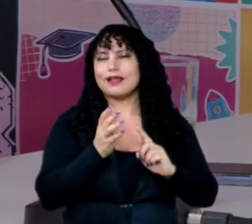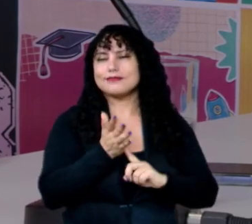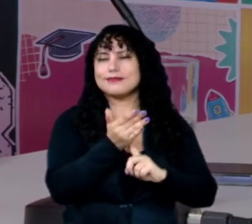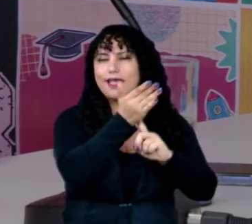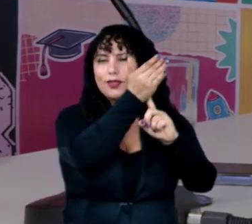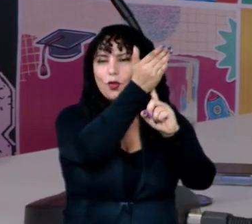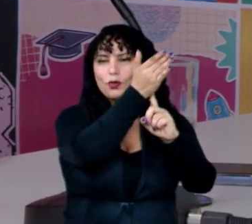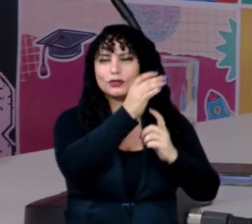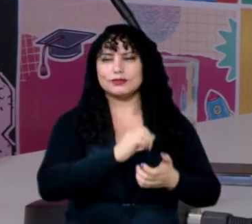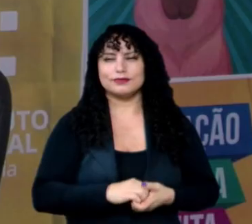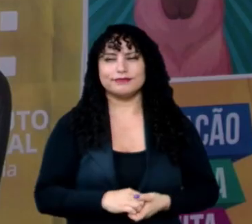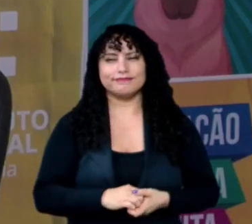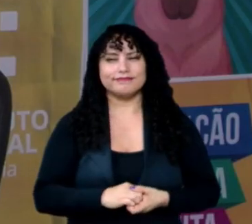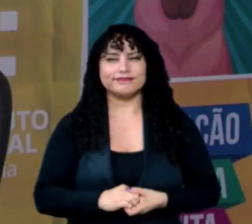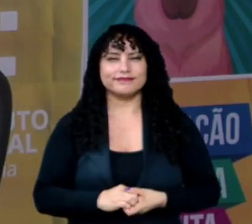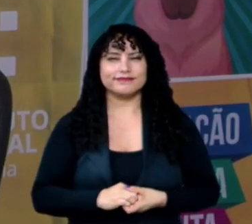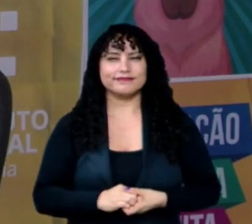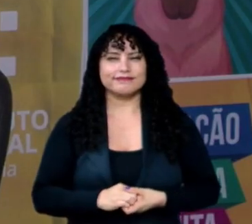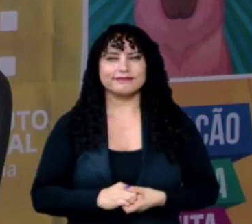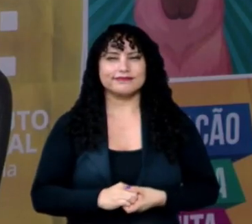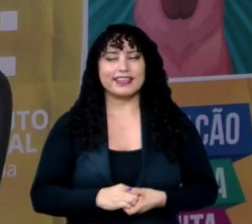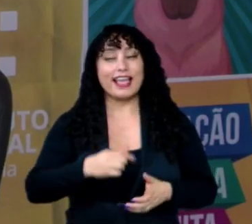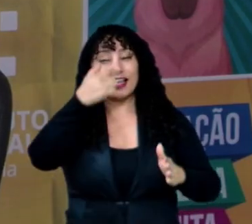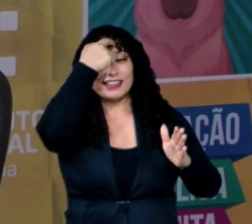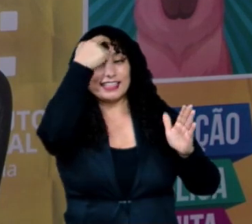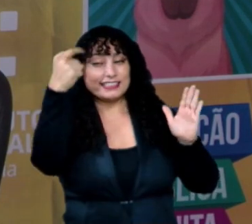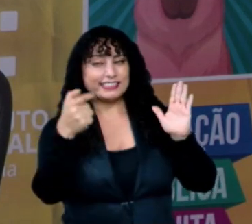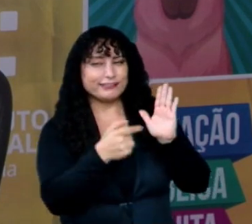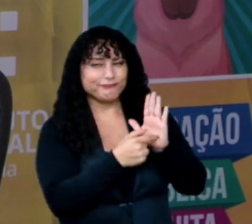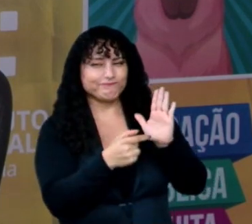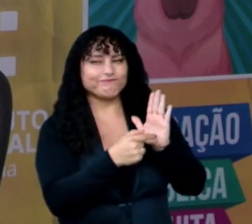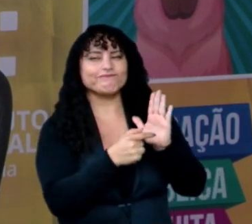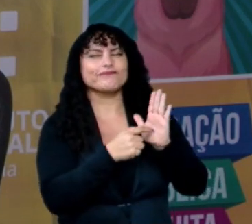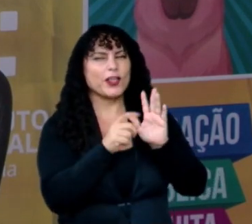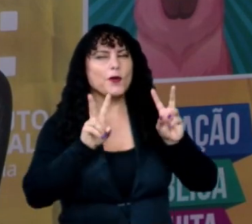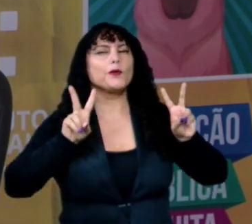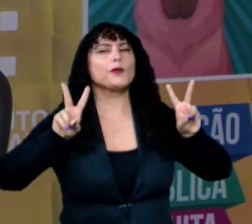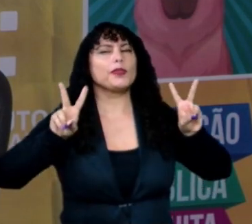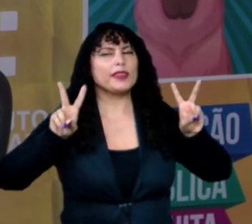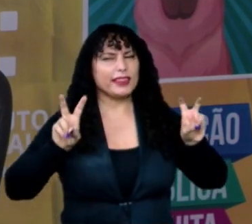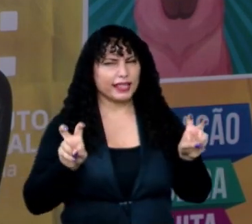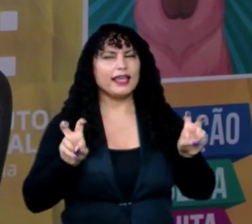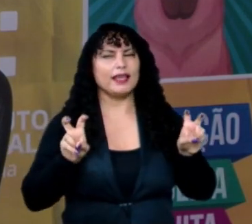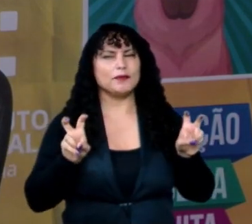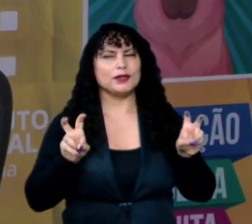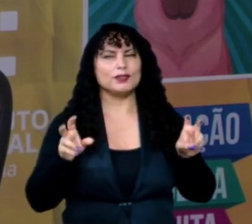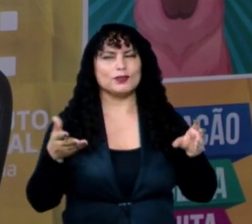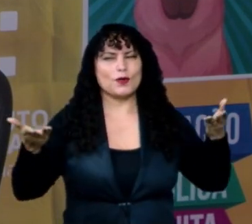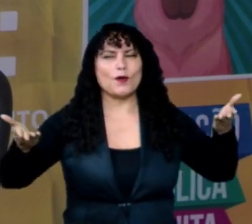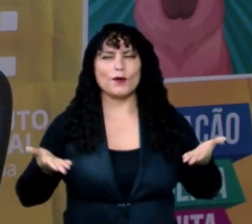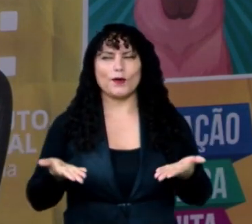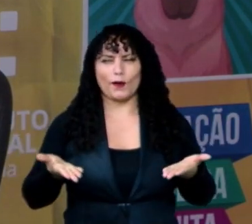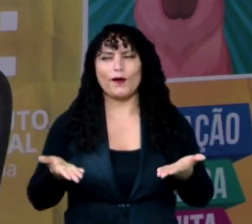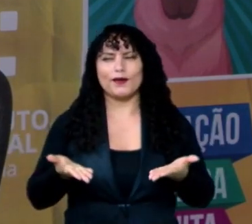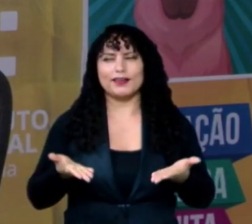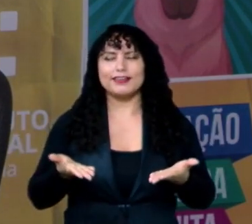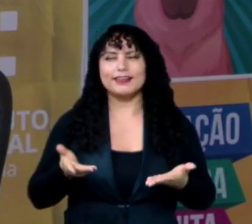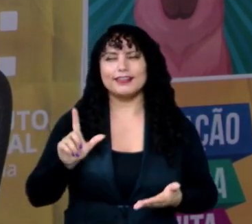tecnologias? Pois é, a inteligência artificial eu acho que é um tema, é o tema do momento, né?